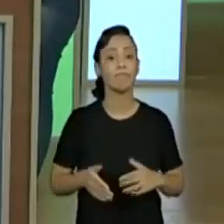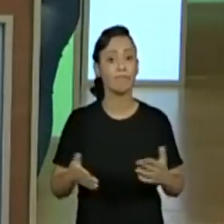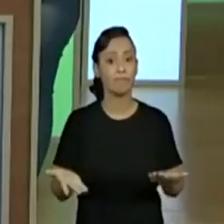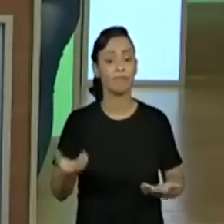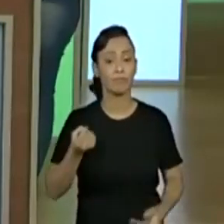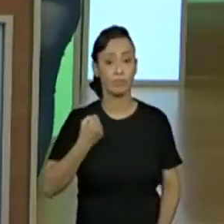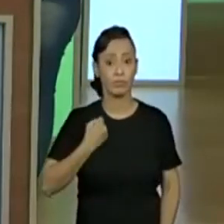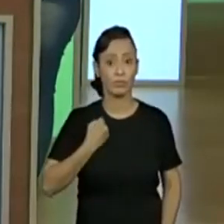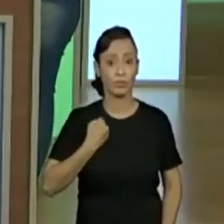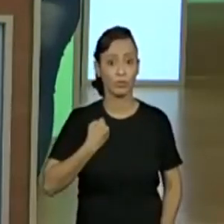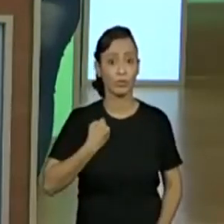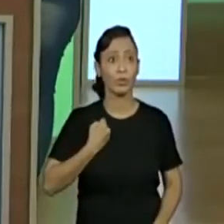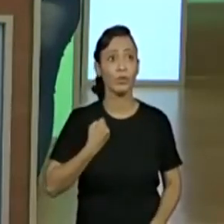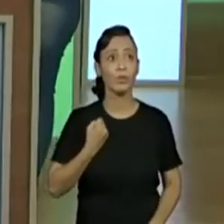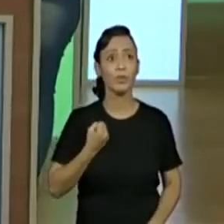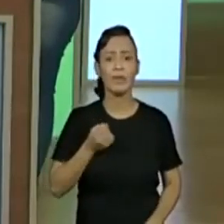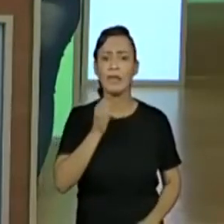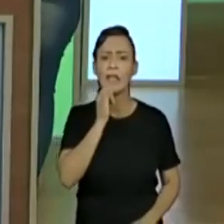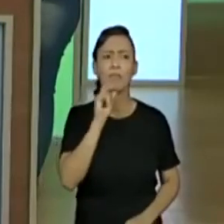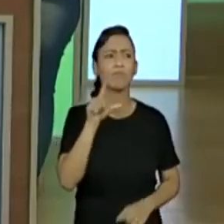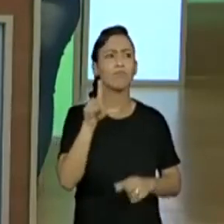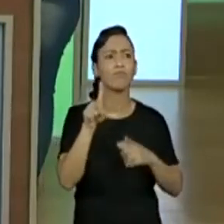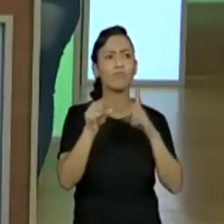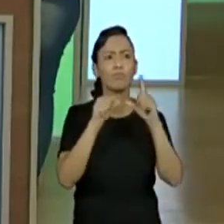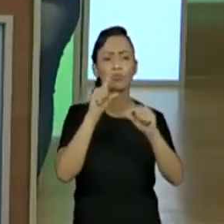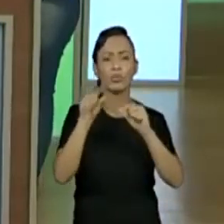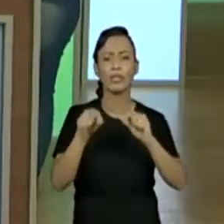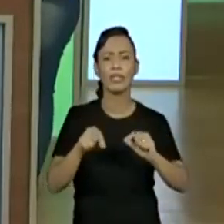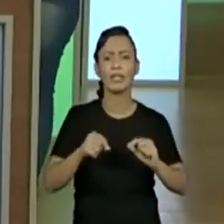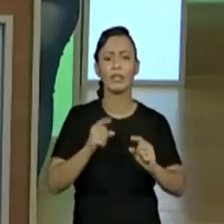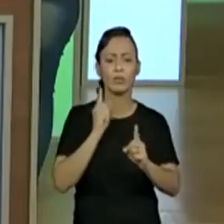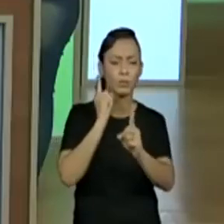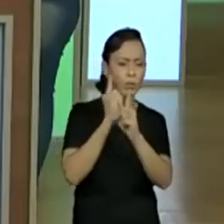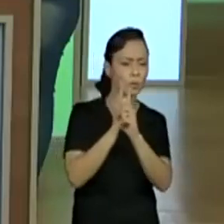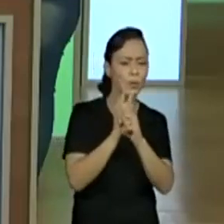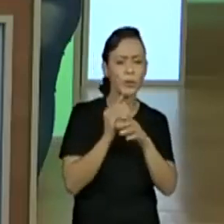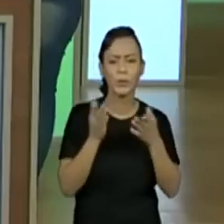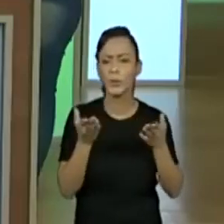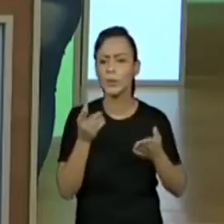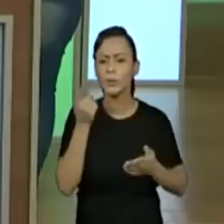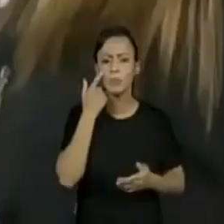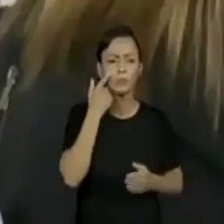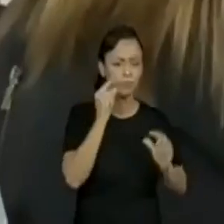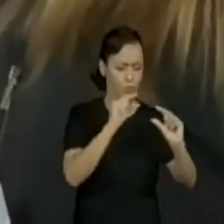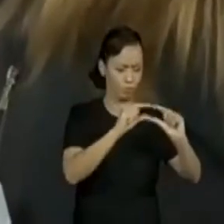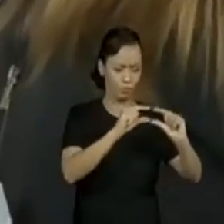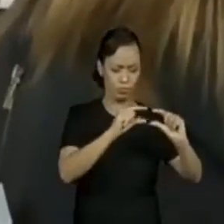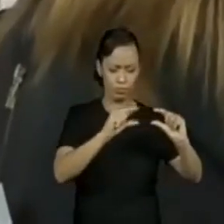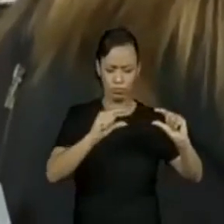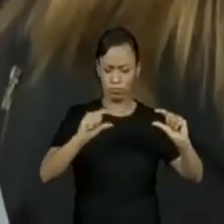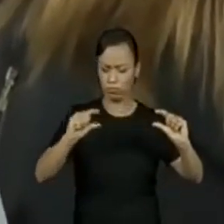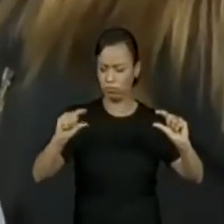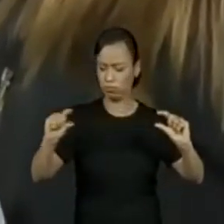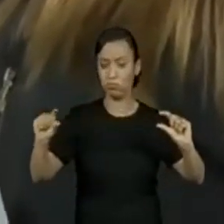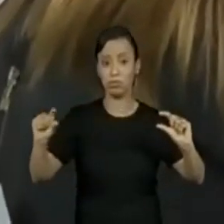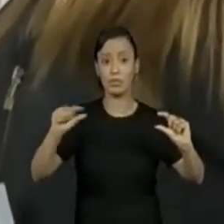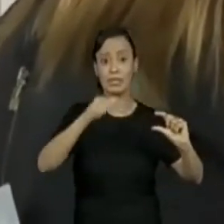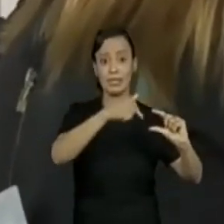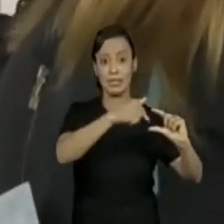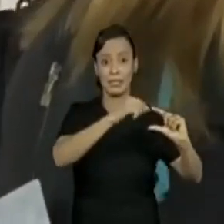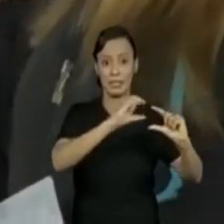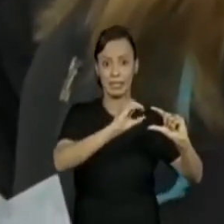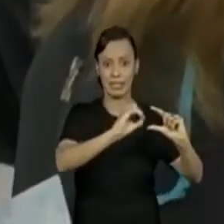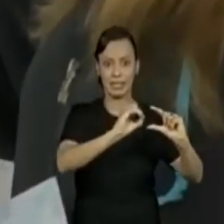que vem à frente, eu vou pegar aqui uma coluna, pegar aqui a coluna, ou melhor, a linha do